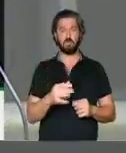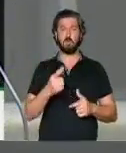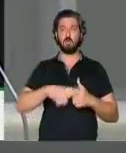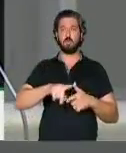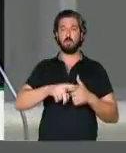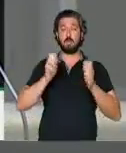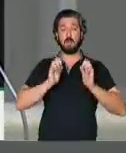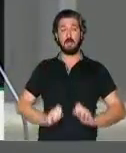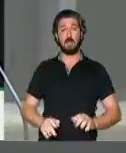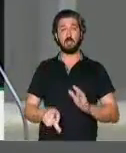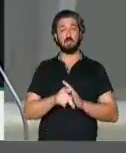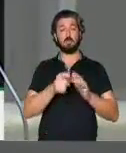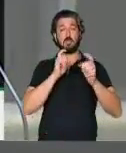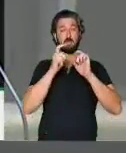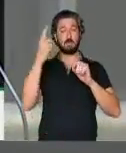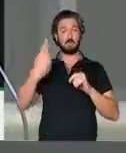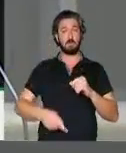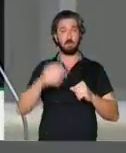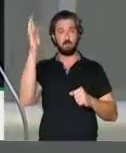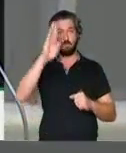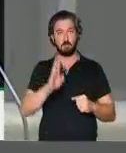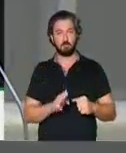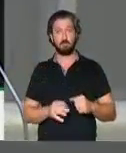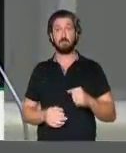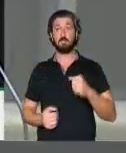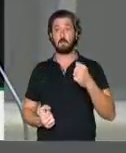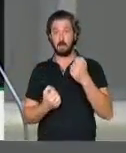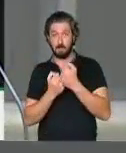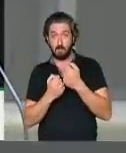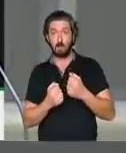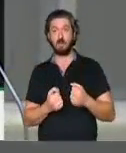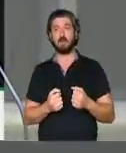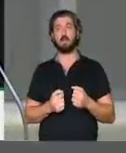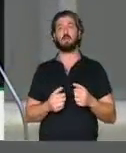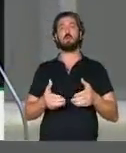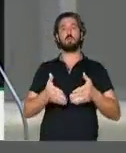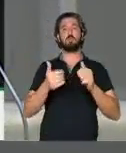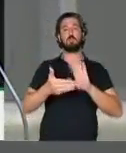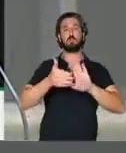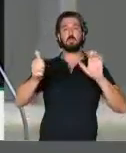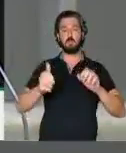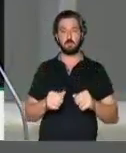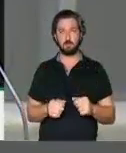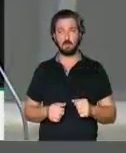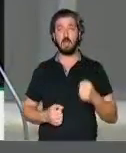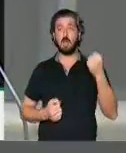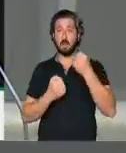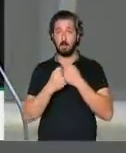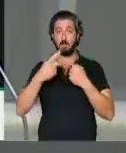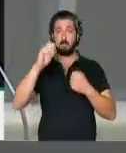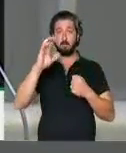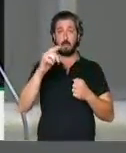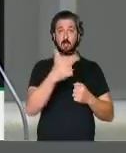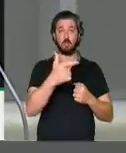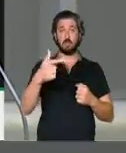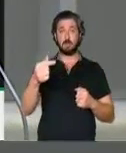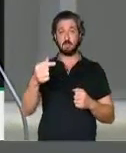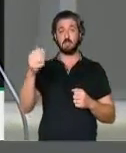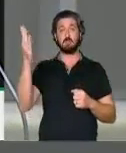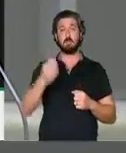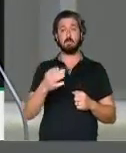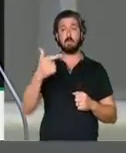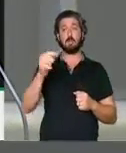crise ética de governabilidade, apoiar os pedidos de impeachment, apoiar a PEC 227